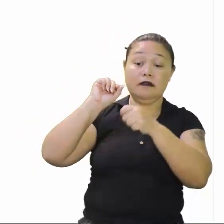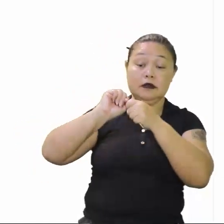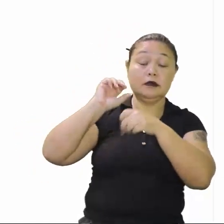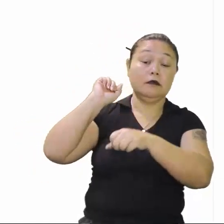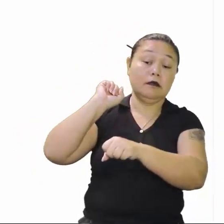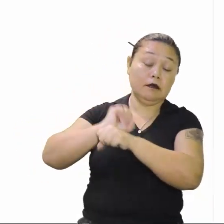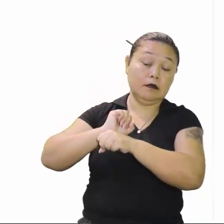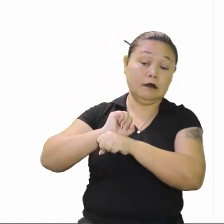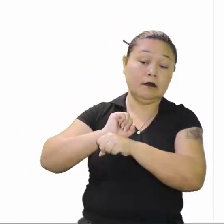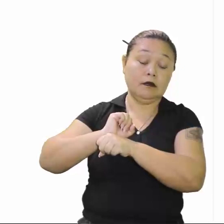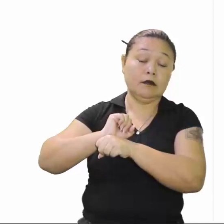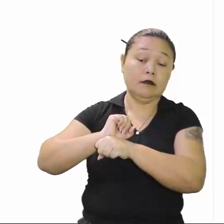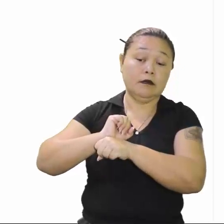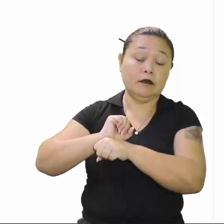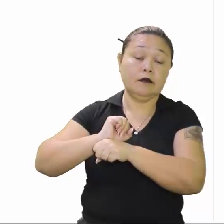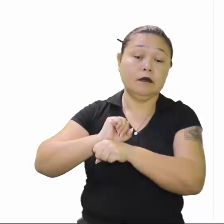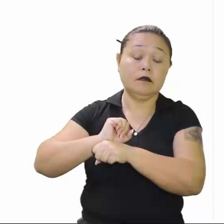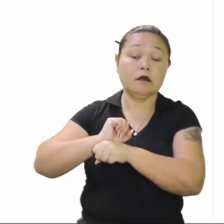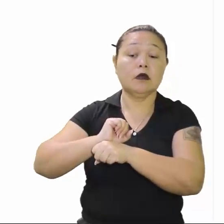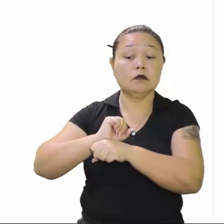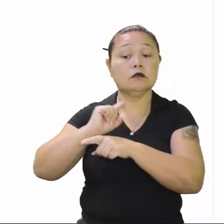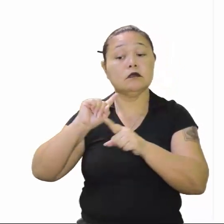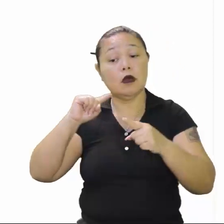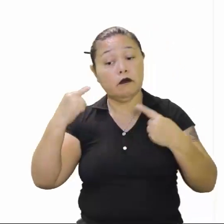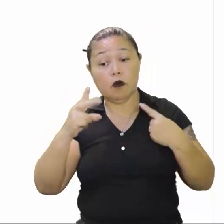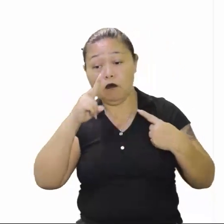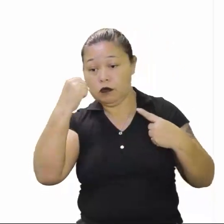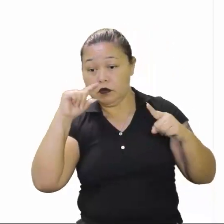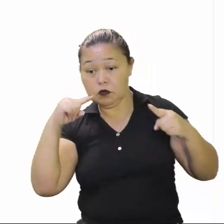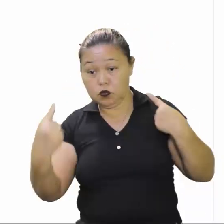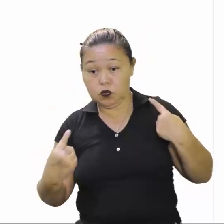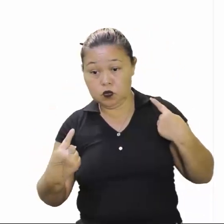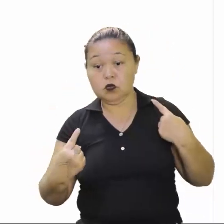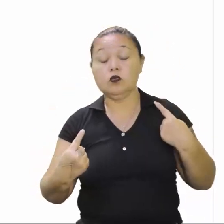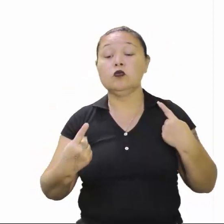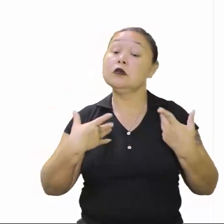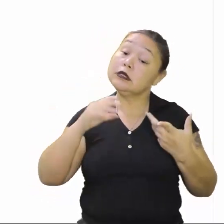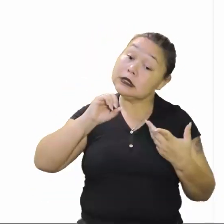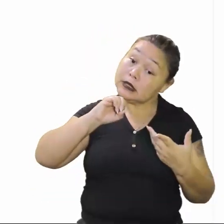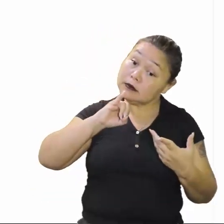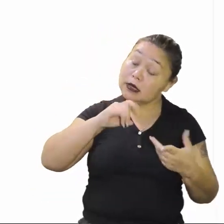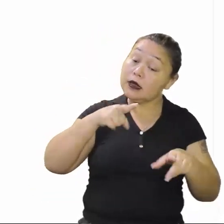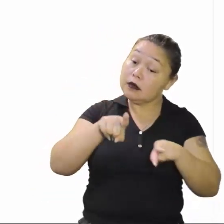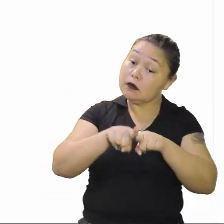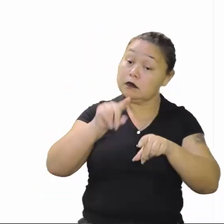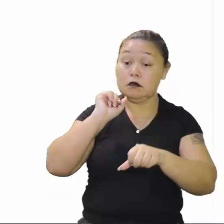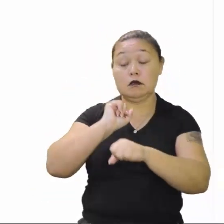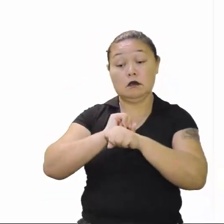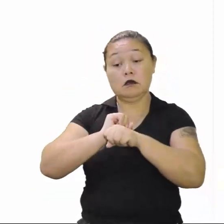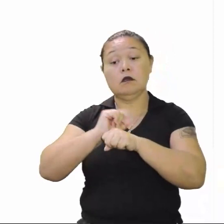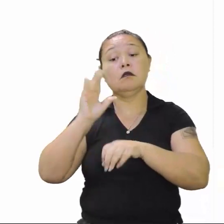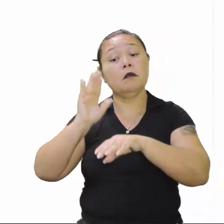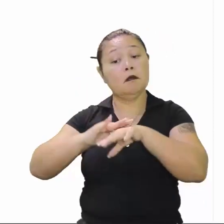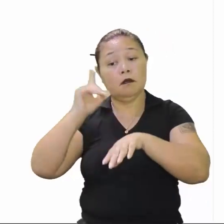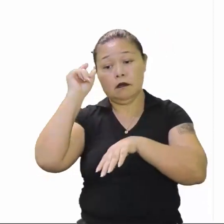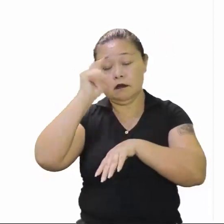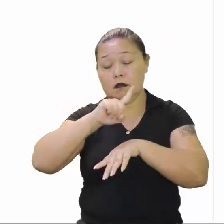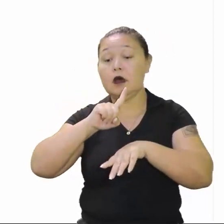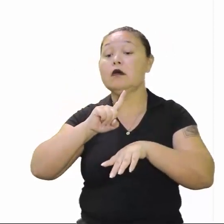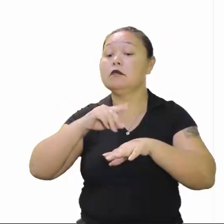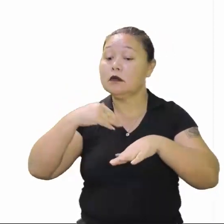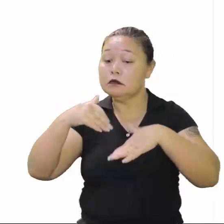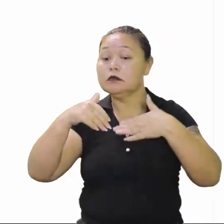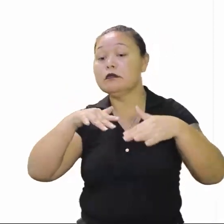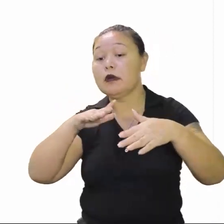atuar uma força contrária. Isso também, se ele está em repouso, também mais difícil para colocar em